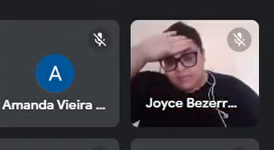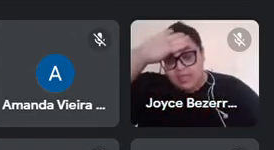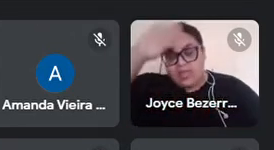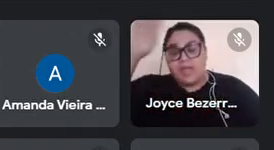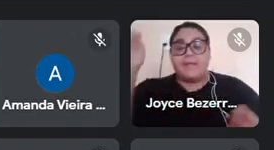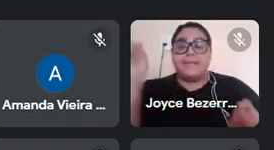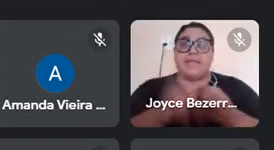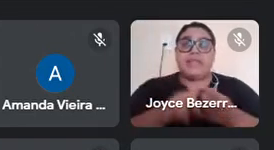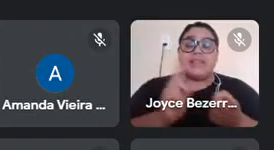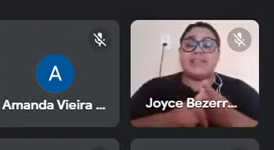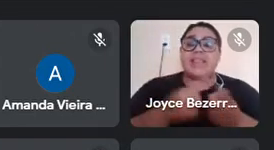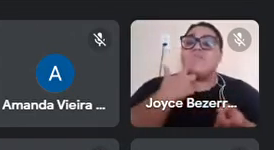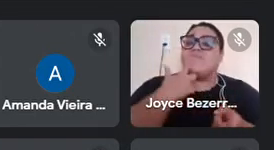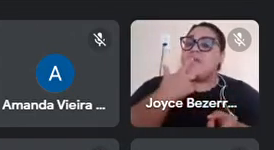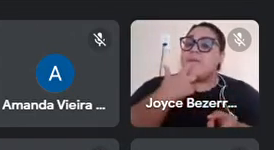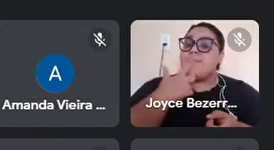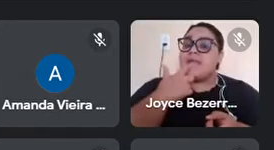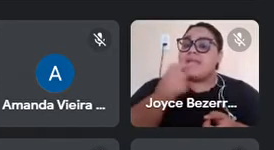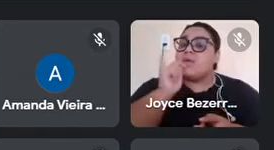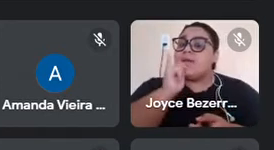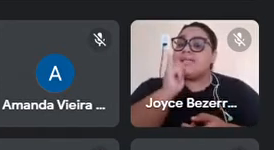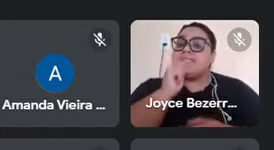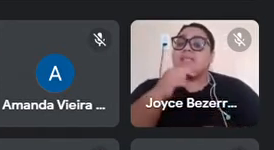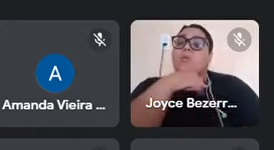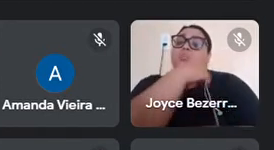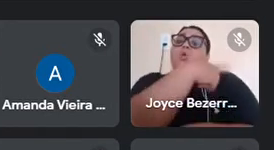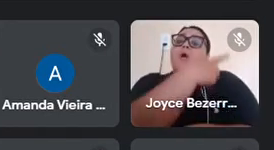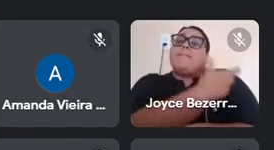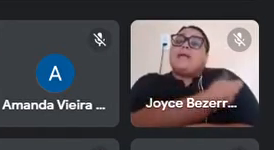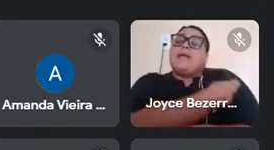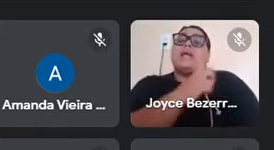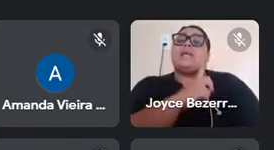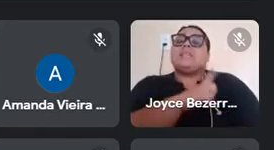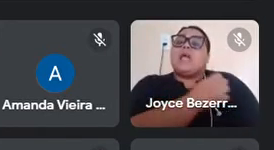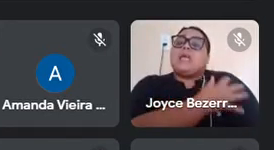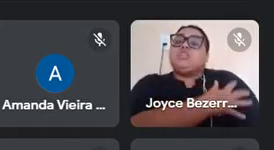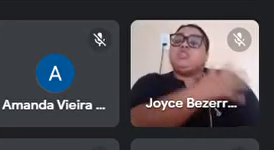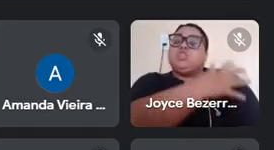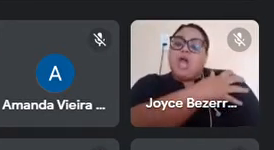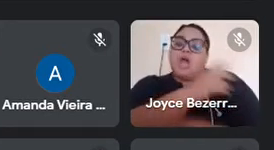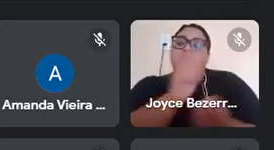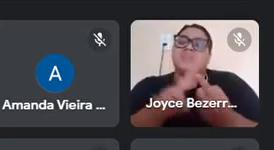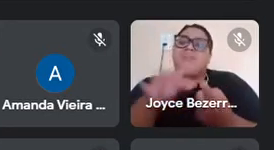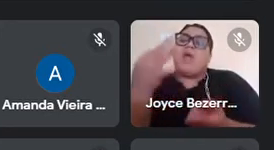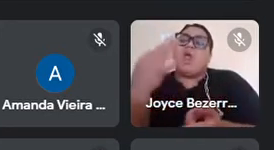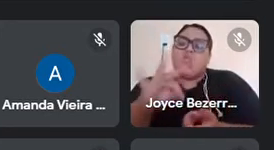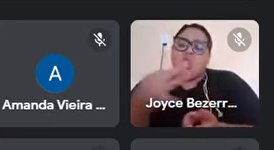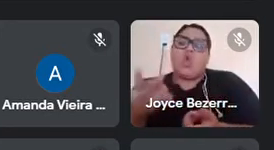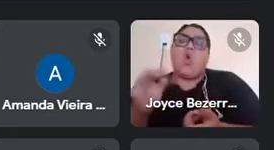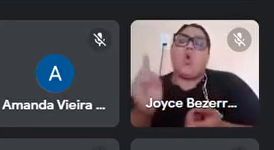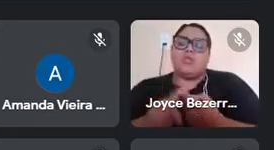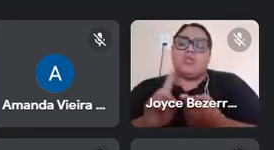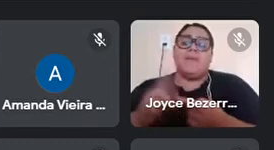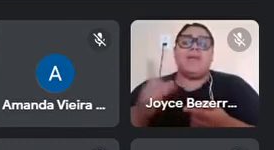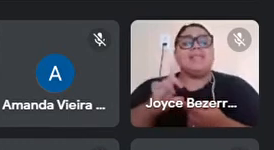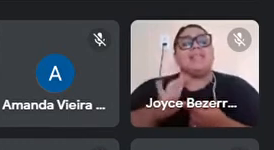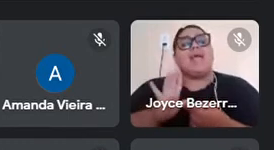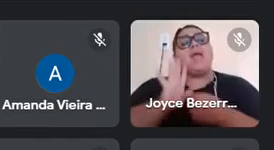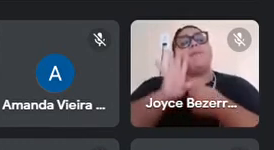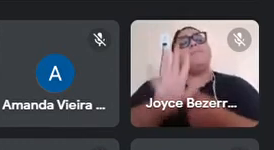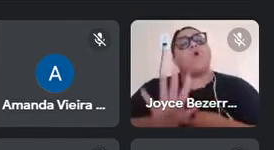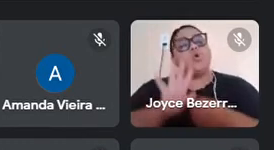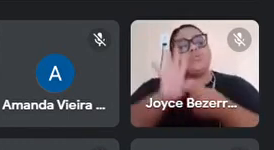ter vermelhidão no local que foi aplicado, inchaço, dor. E aí vem os outros sinais que vai